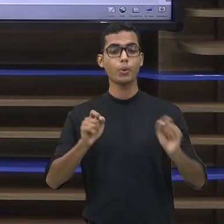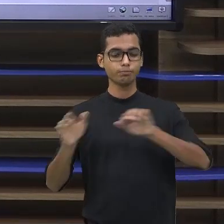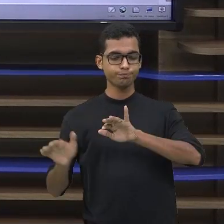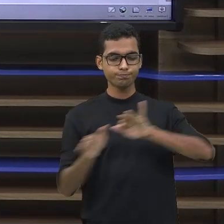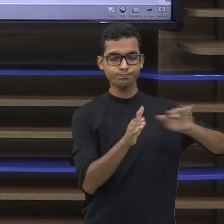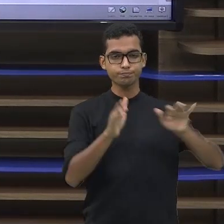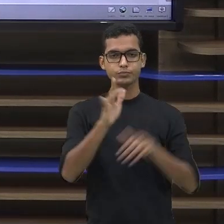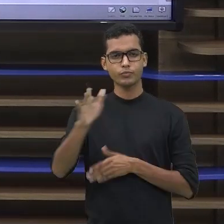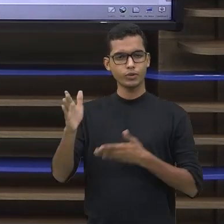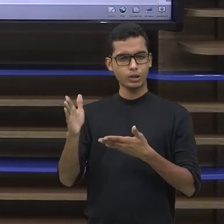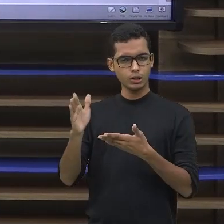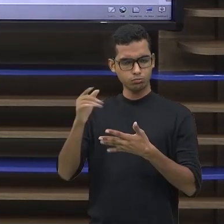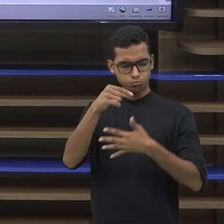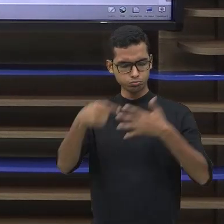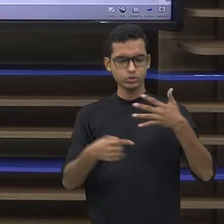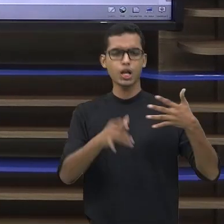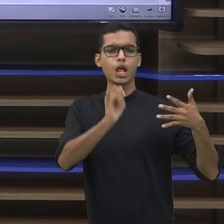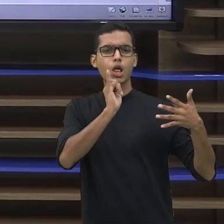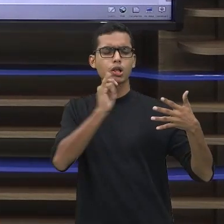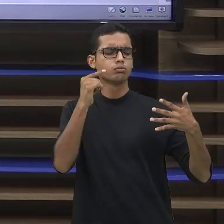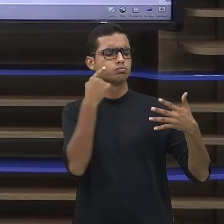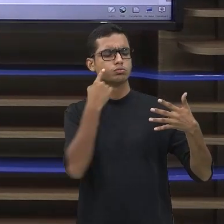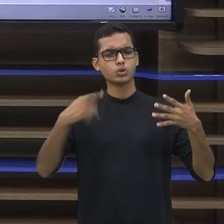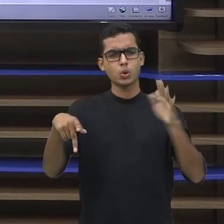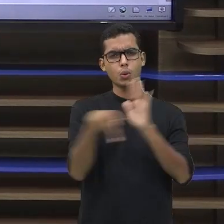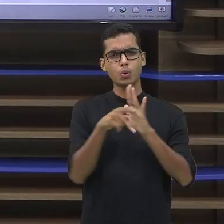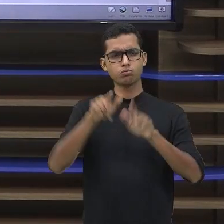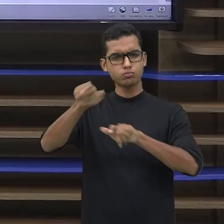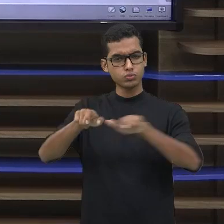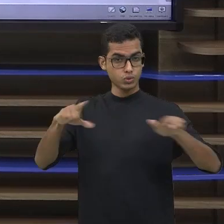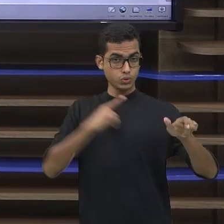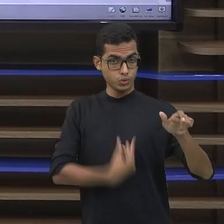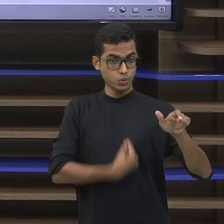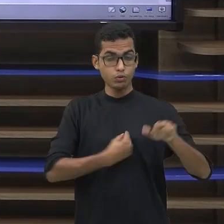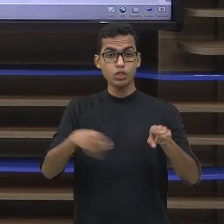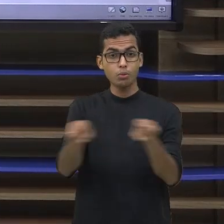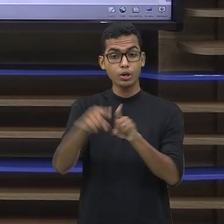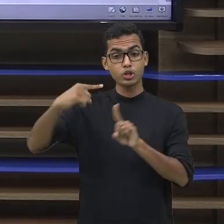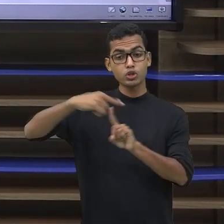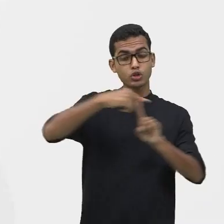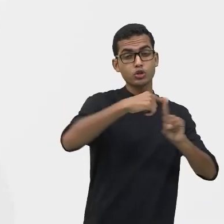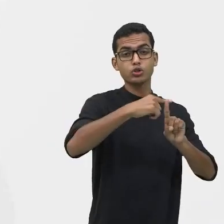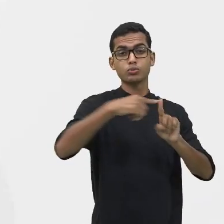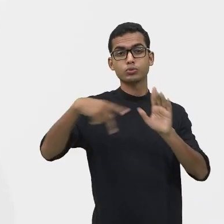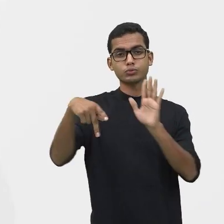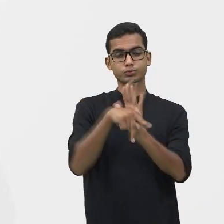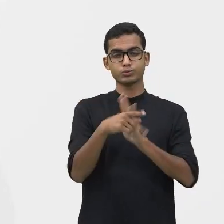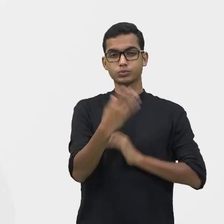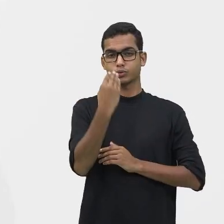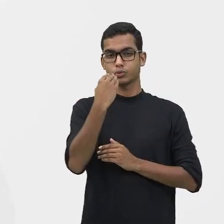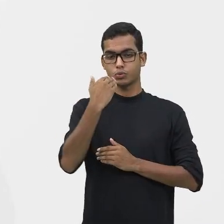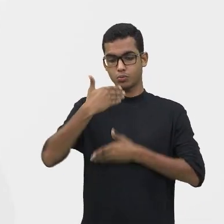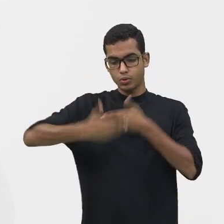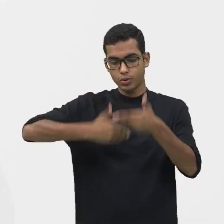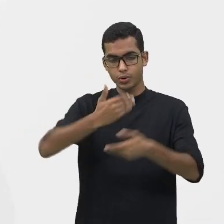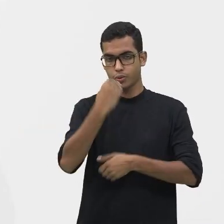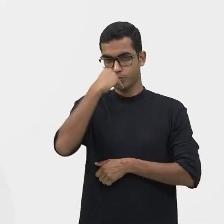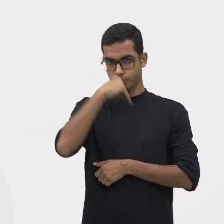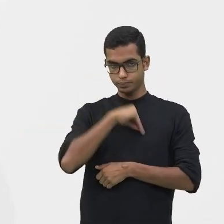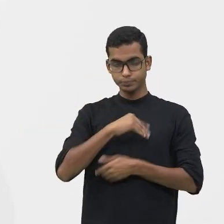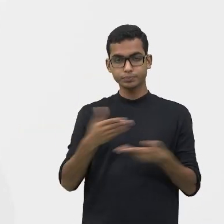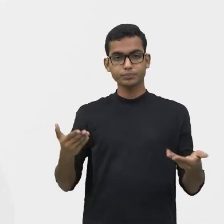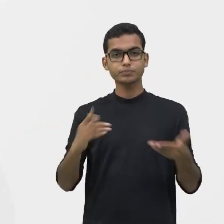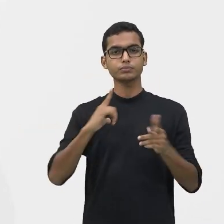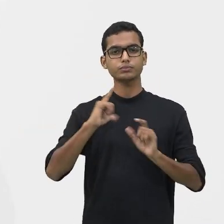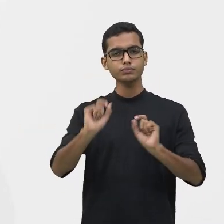e os seus tipos de digestão. A gente vai lá para a imagem onde tem uma esponja. Muito bem. As